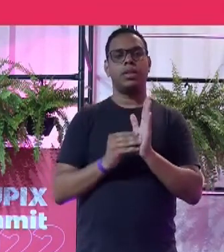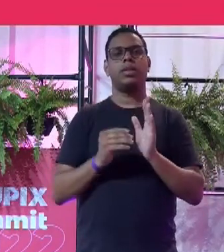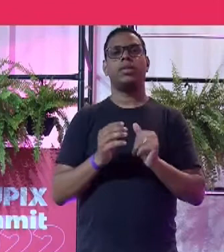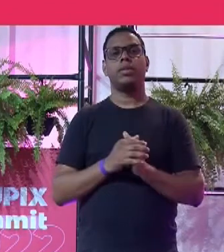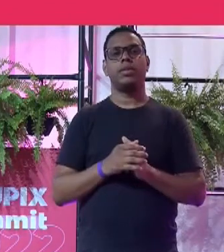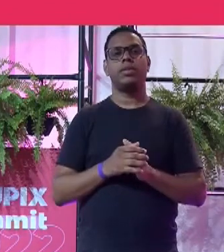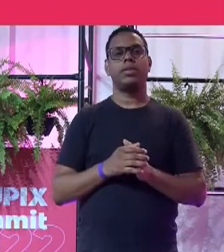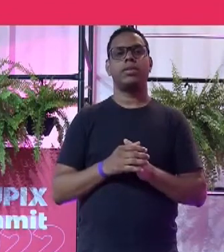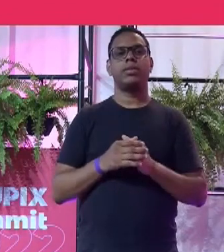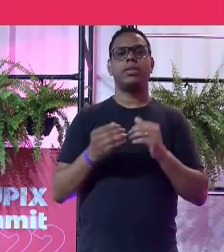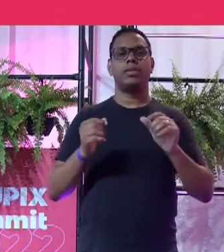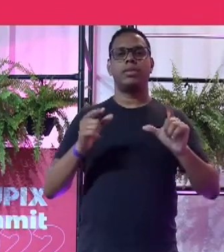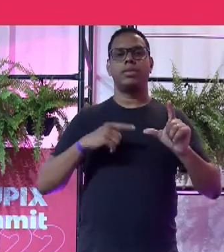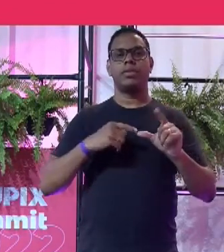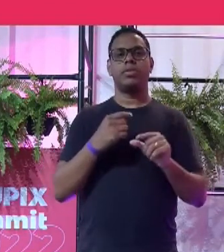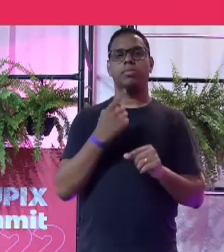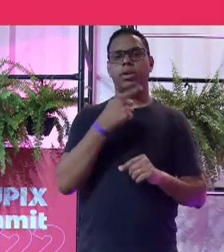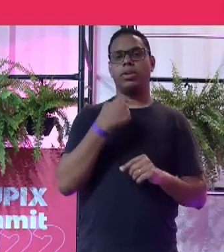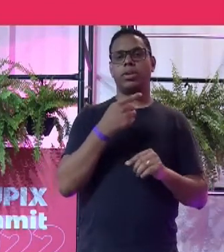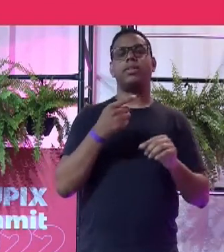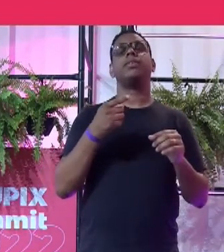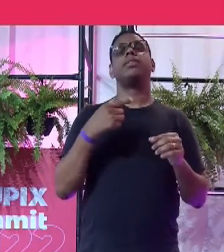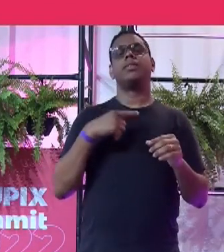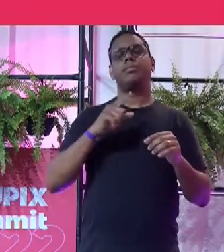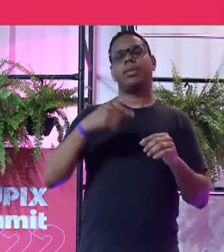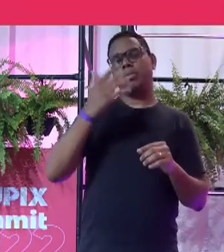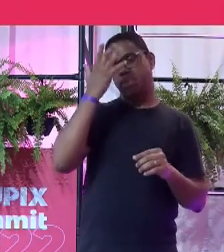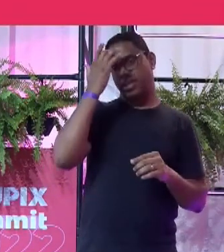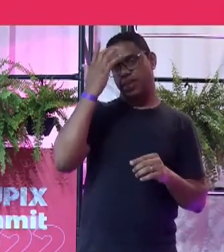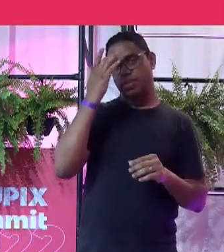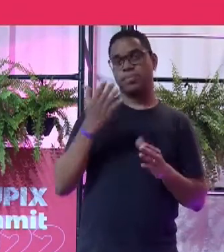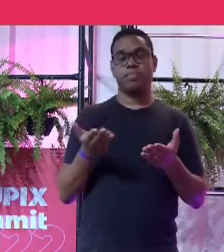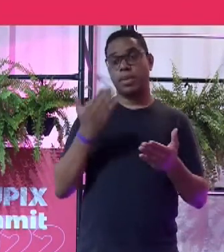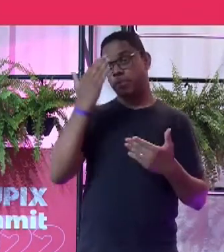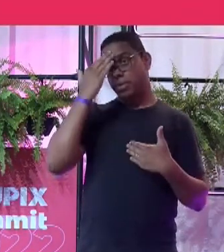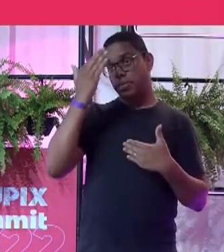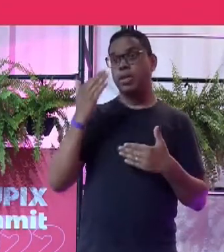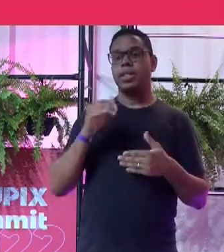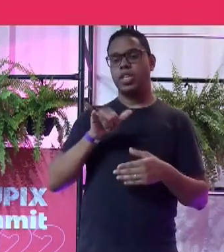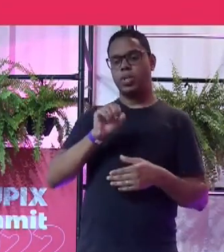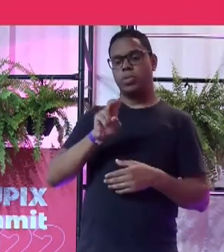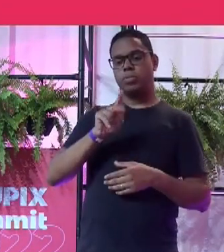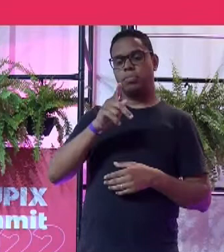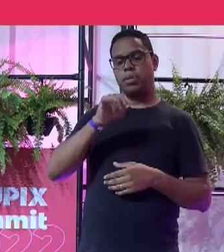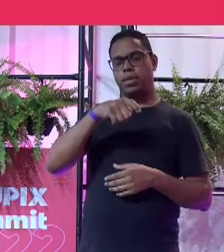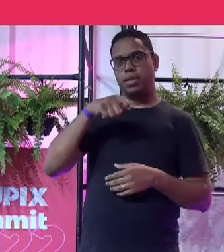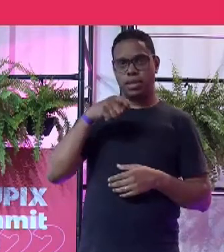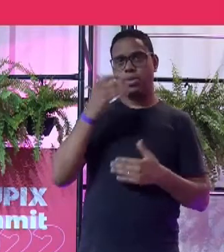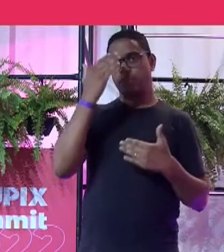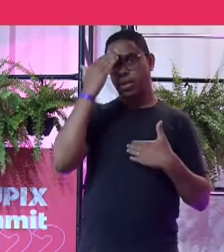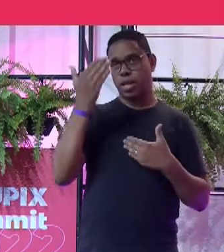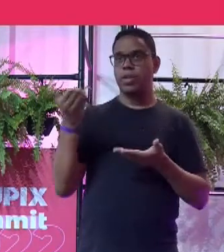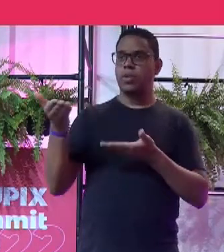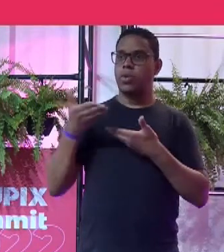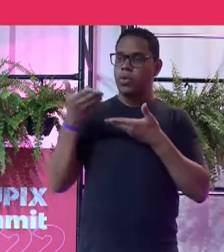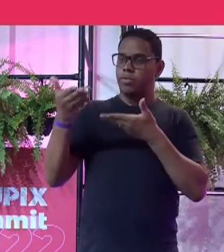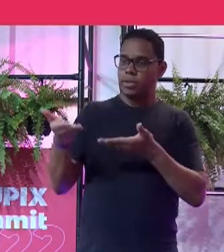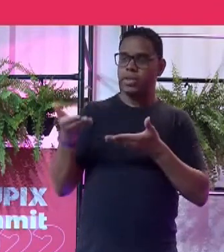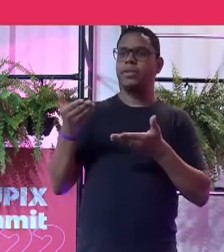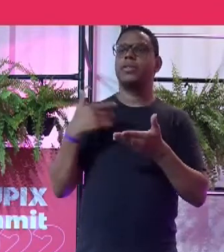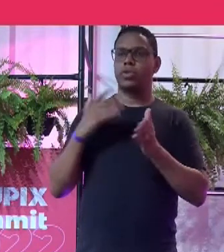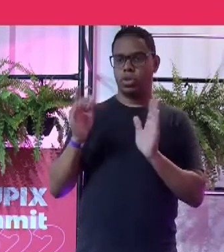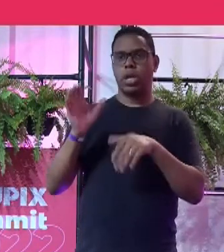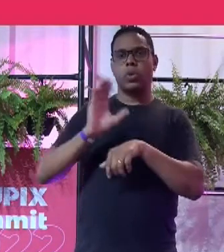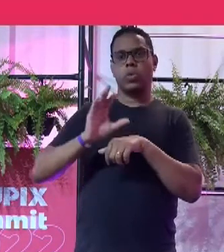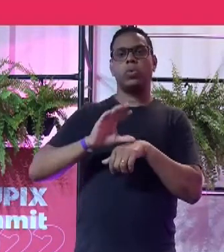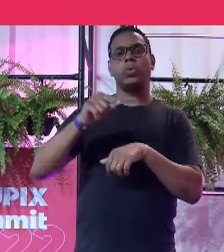em ícones digitais do amanhã. Primeiramente, obrigada, time YouPix, pelo convite. Eu já estive várias vezes no YouPix Summit, já fiz